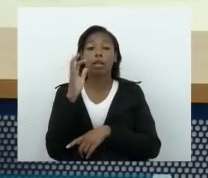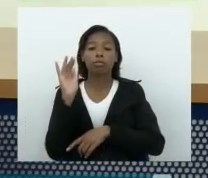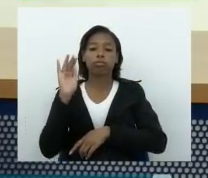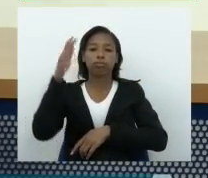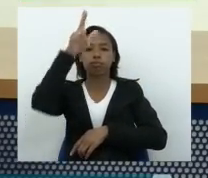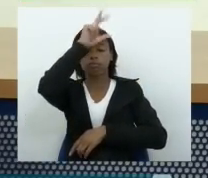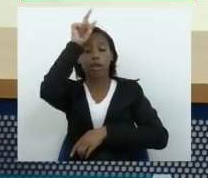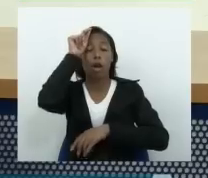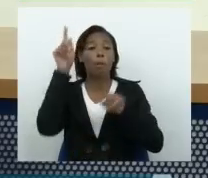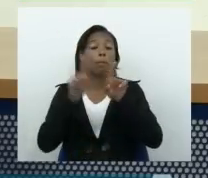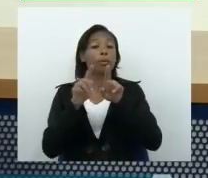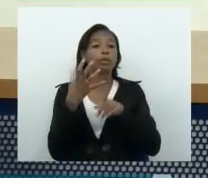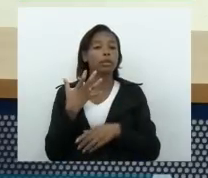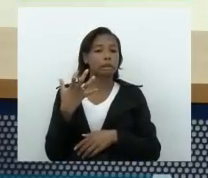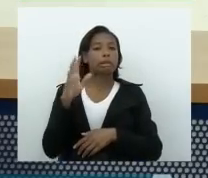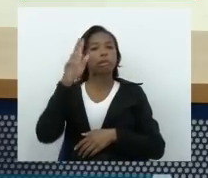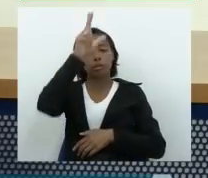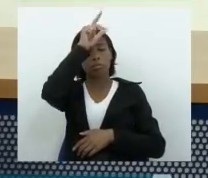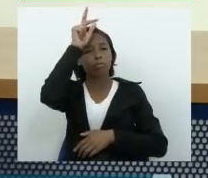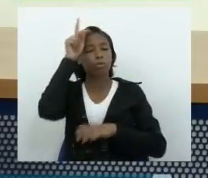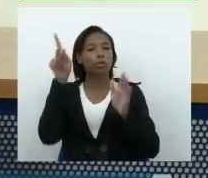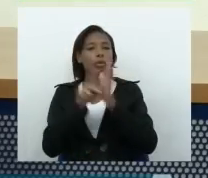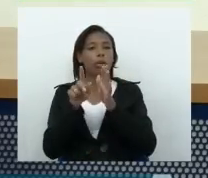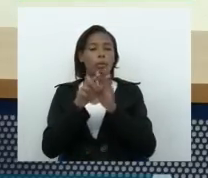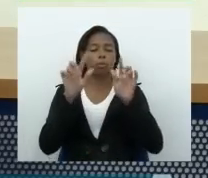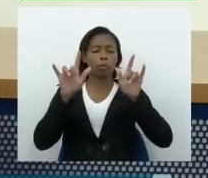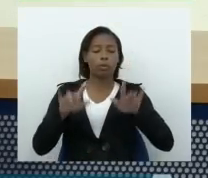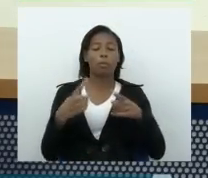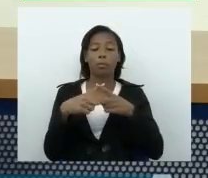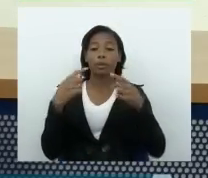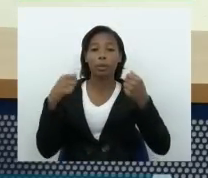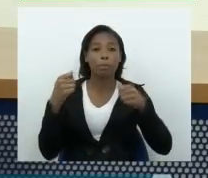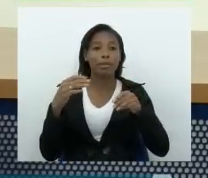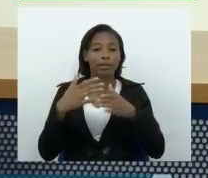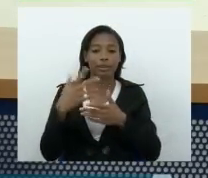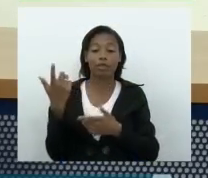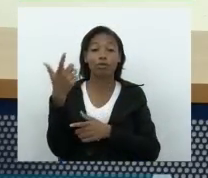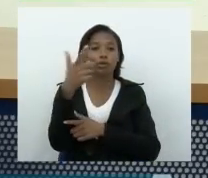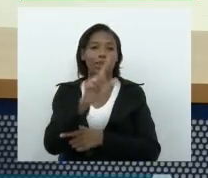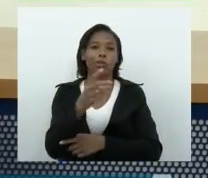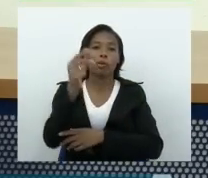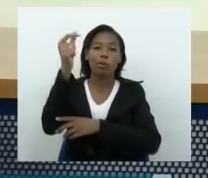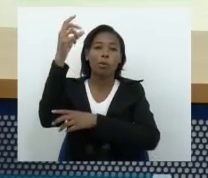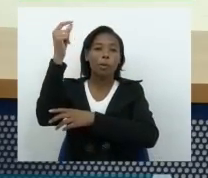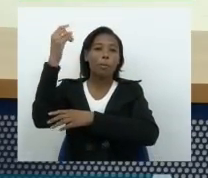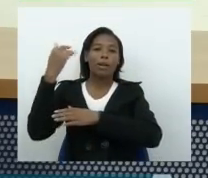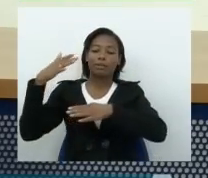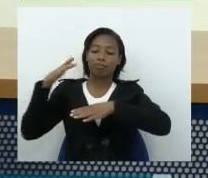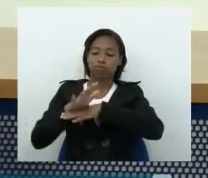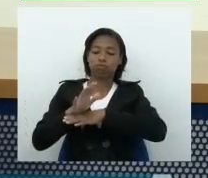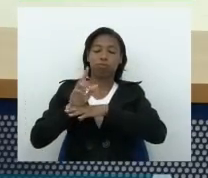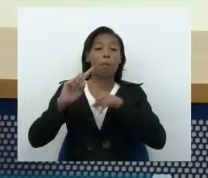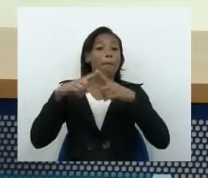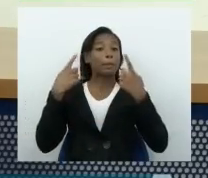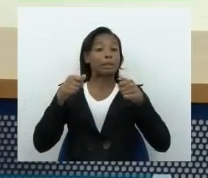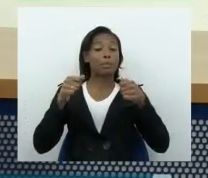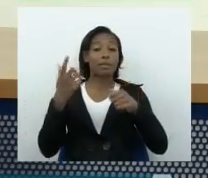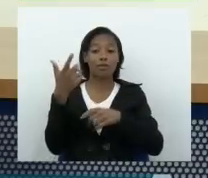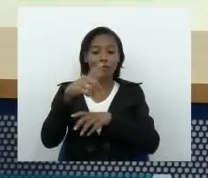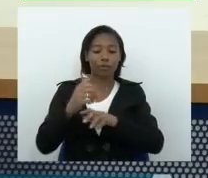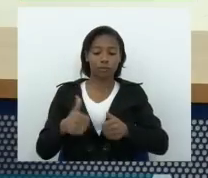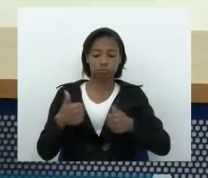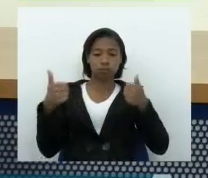eu quero ser prefeito de Guarulhos, porque a cidade de Guarulhos precisa voltar a crescer. Ela está estagnada há mais de 16 anos.